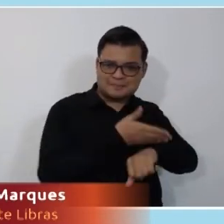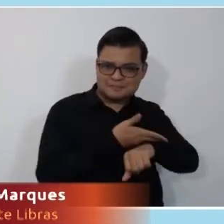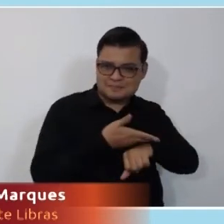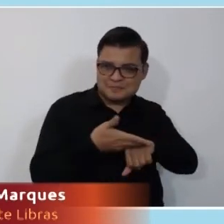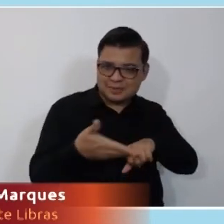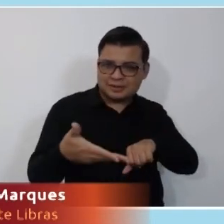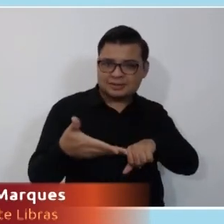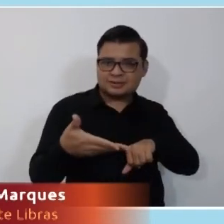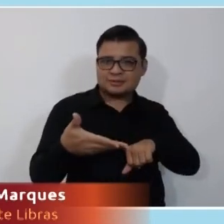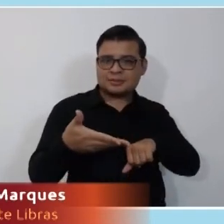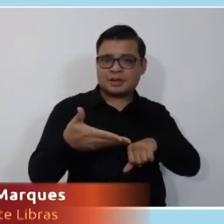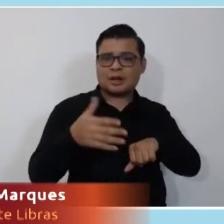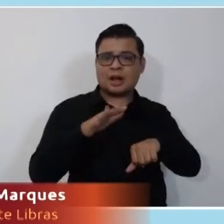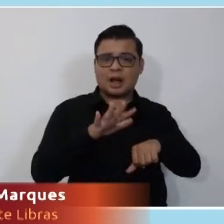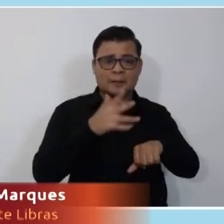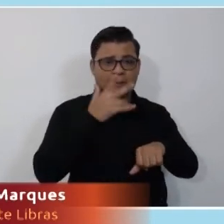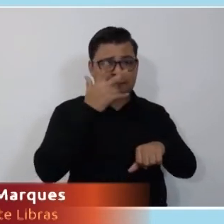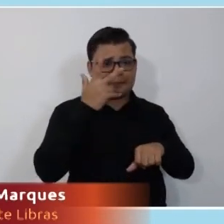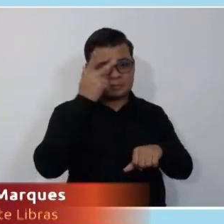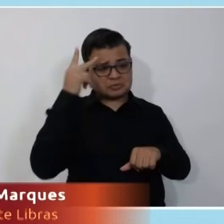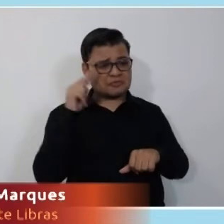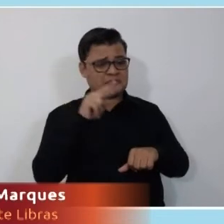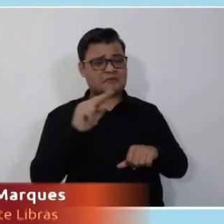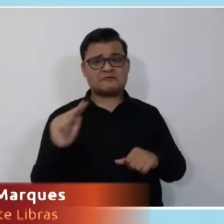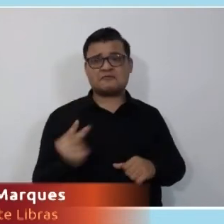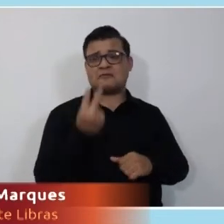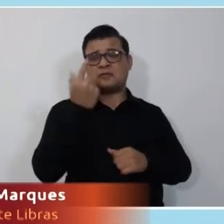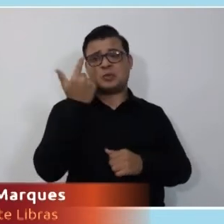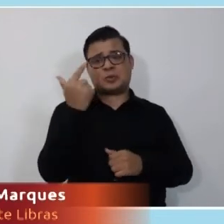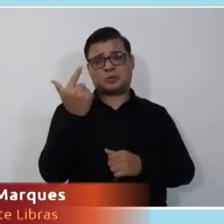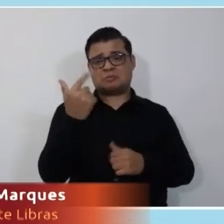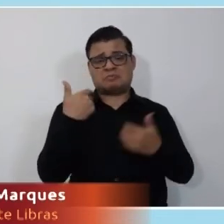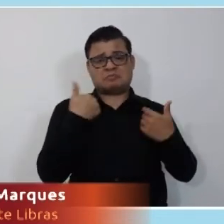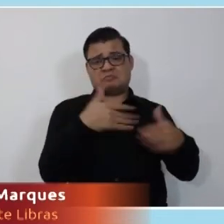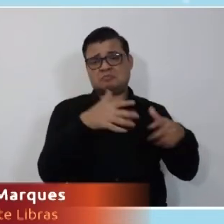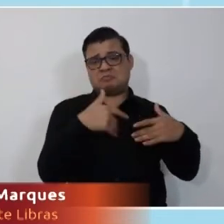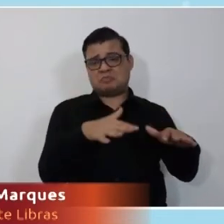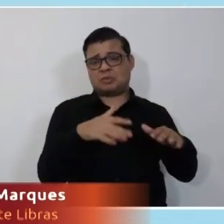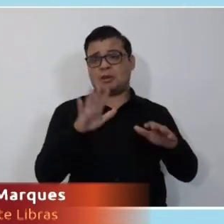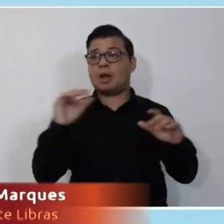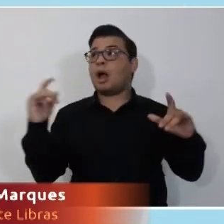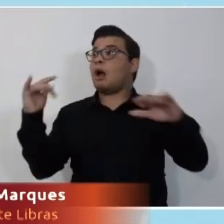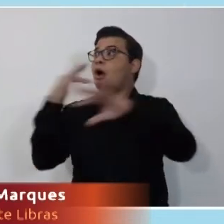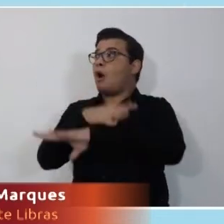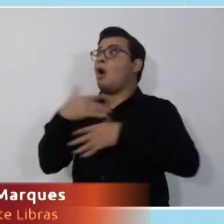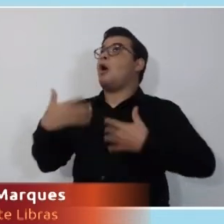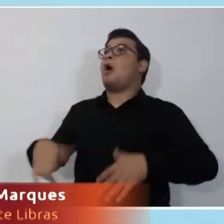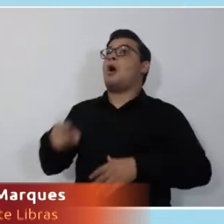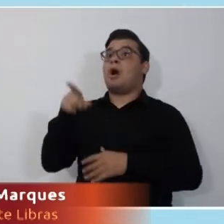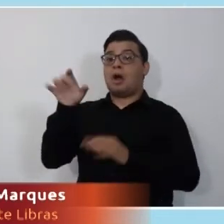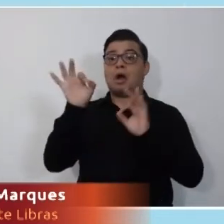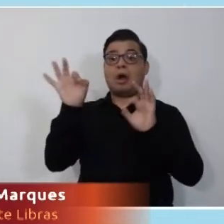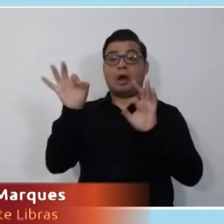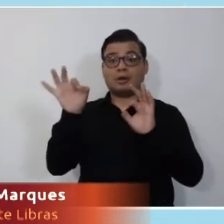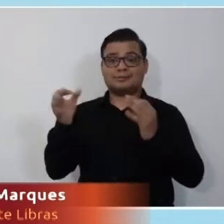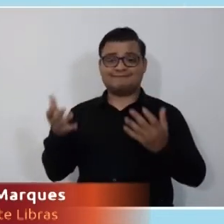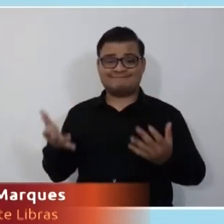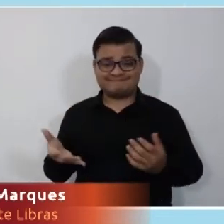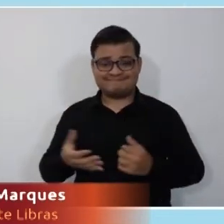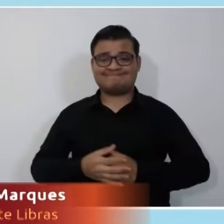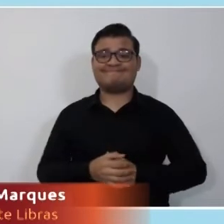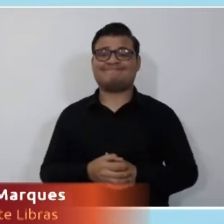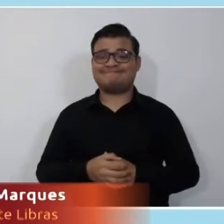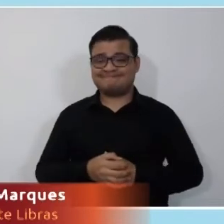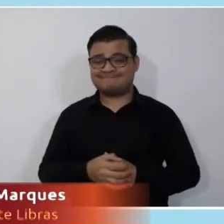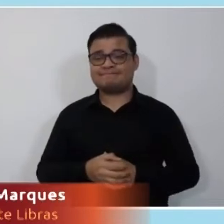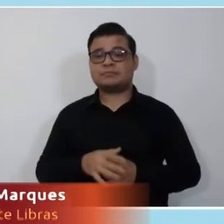então temos que ir na calçada. Então, a mesma população talvez exige outro tipo de soluções, e isso vai ser nas audiências públicas, né?